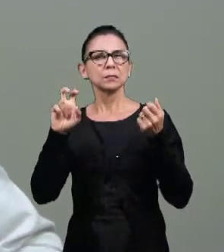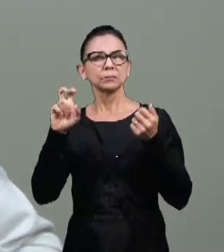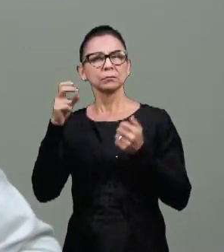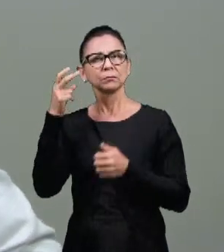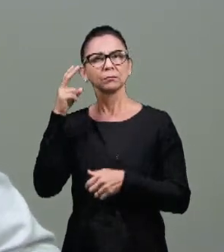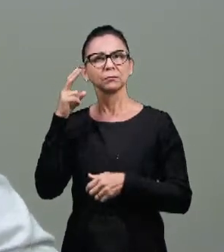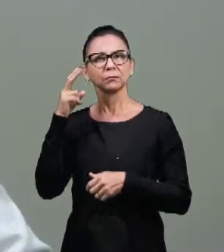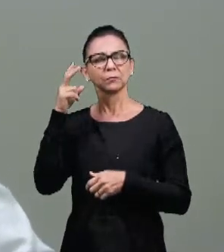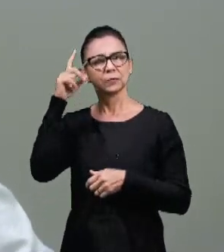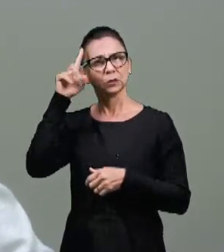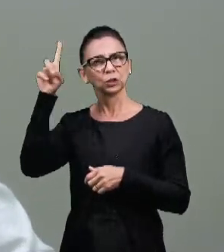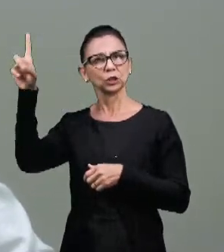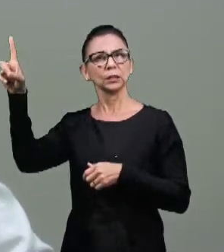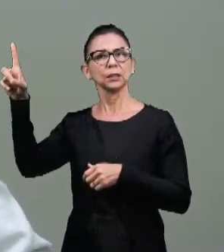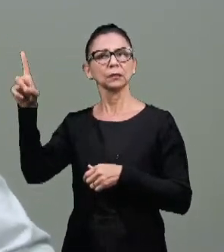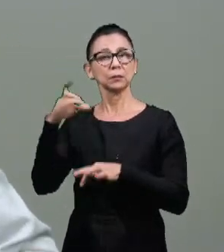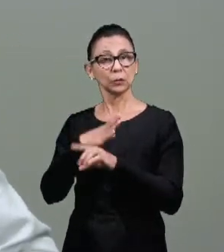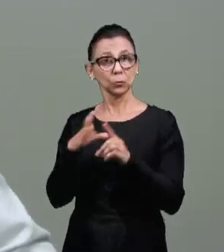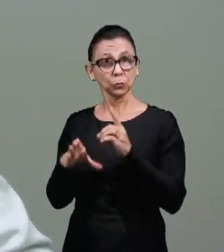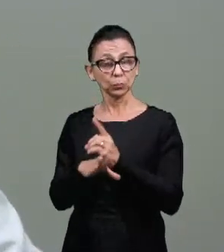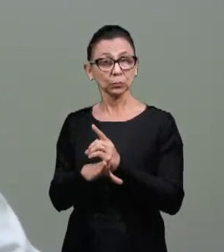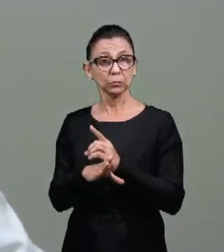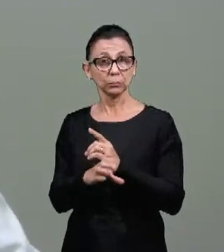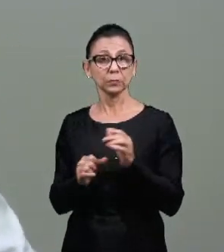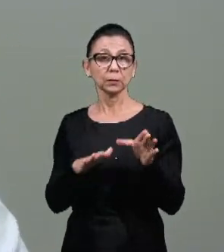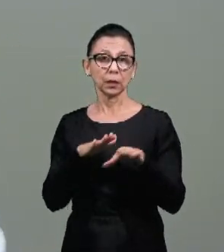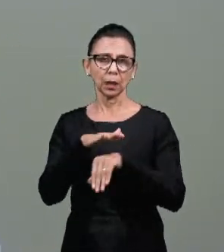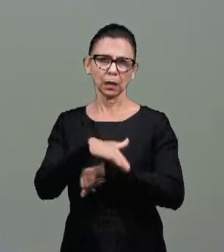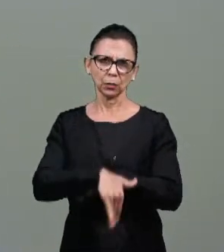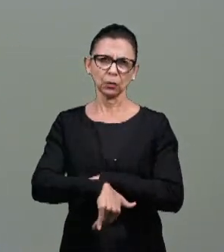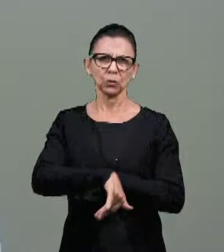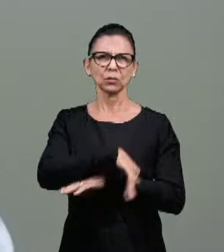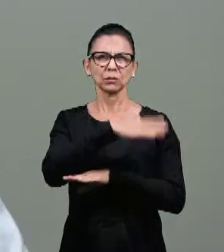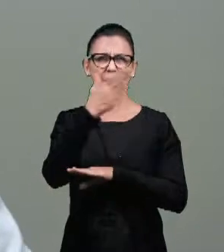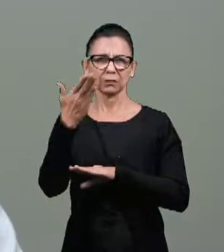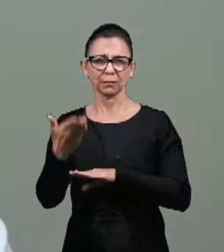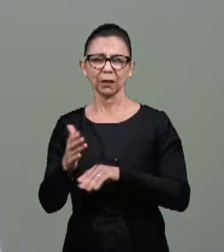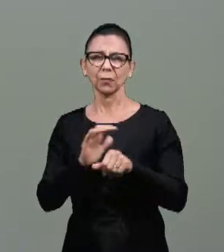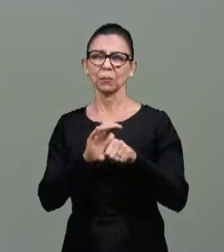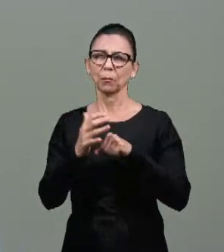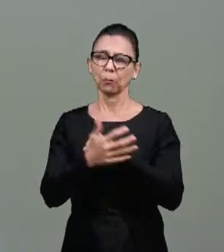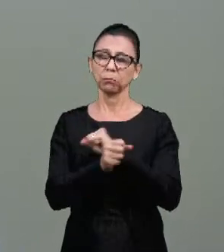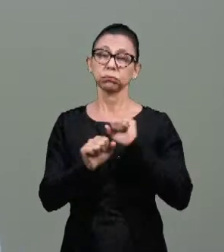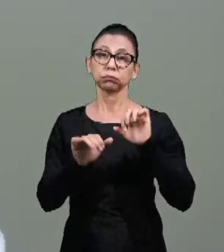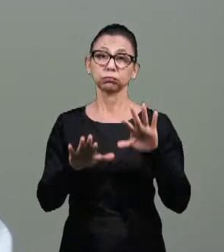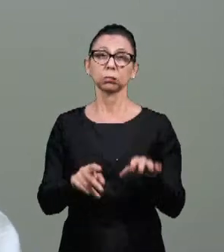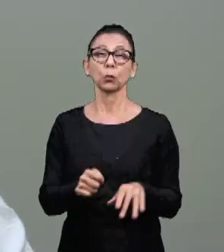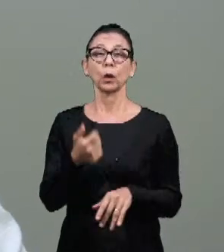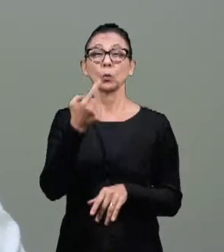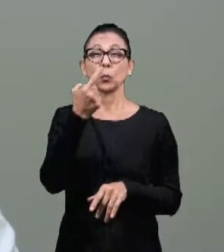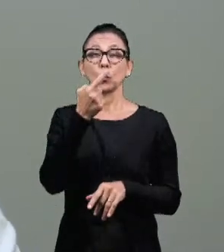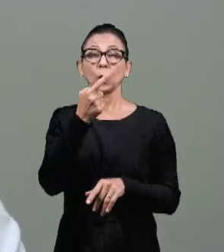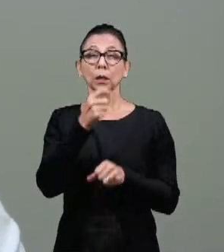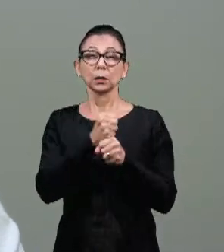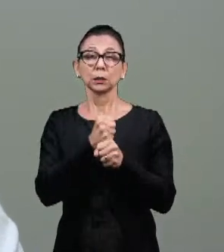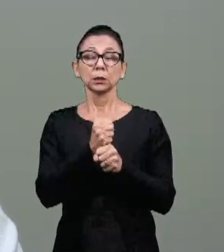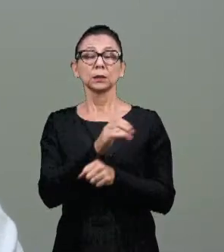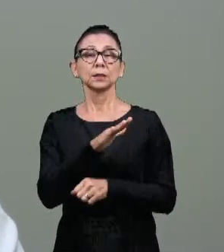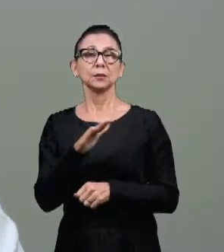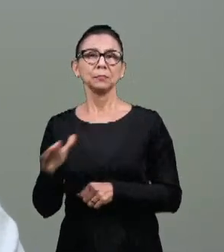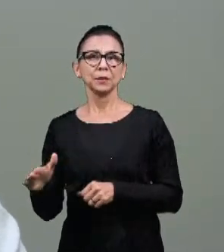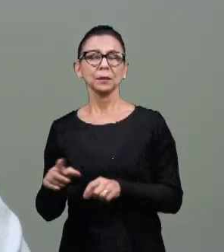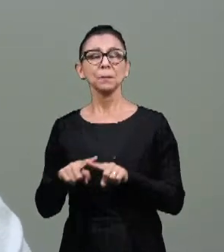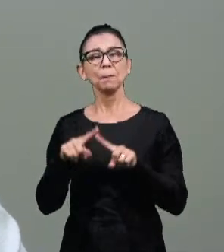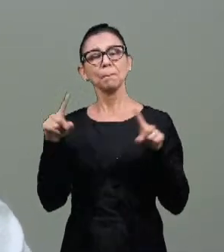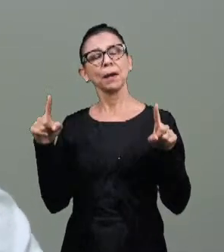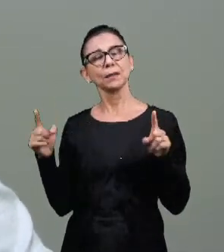8 horas da noite, como você já tem acompanhado ao longo dessa pandemia, né? Quase 1 ano e meio. E nesses últimos 15 dias nós